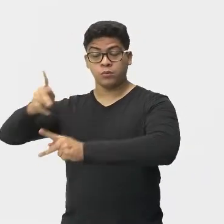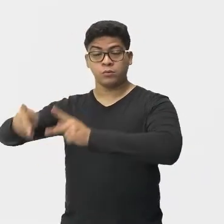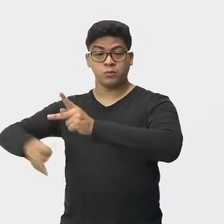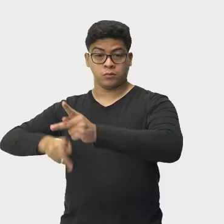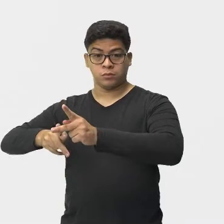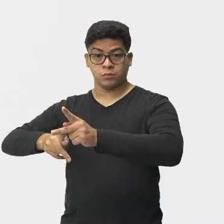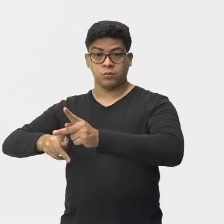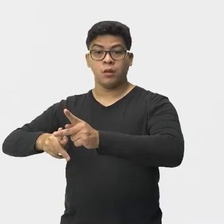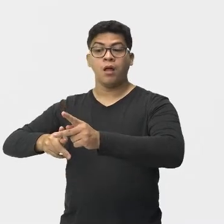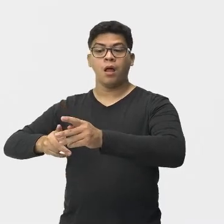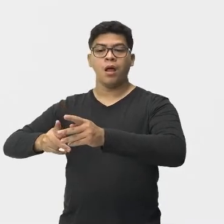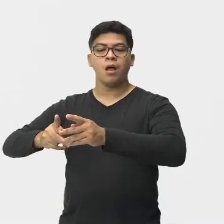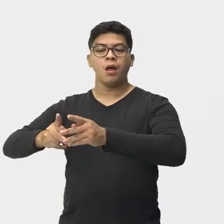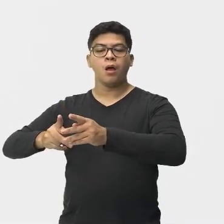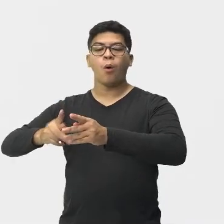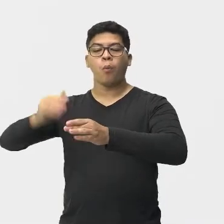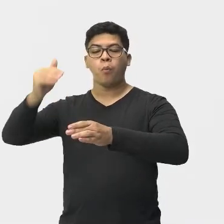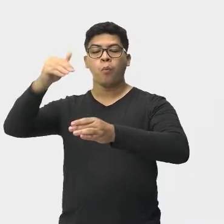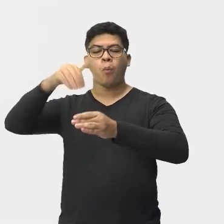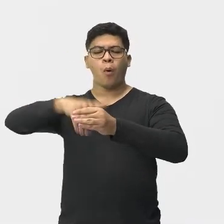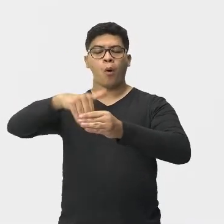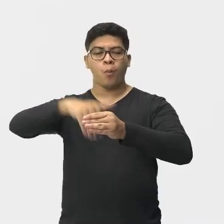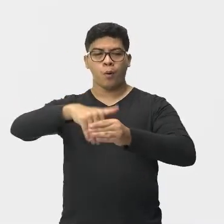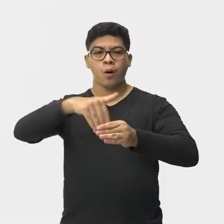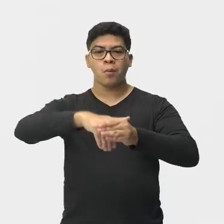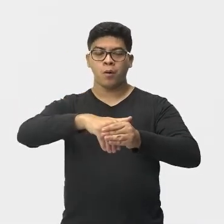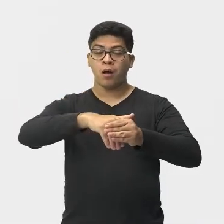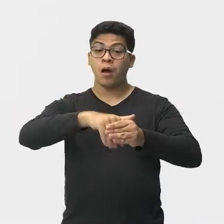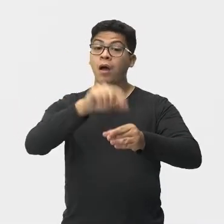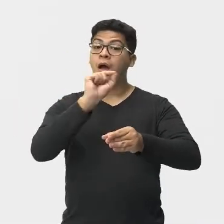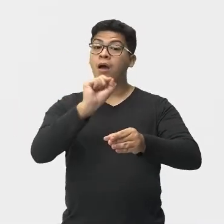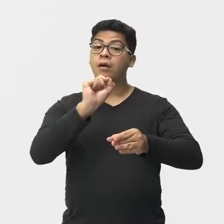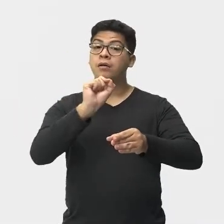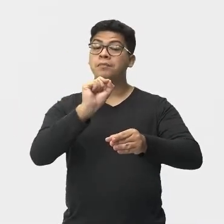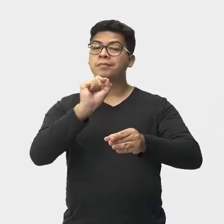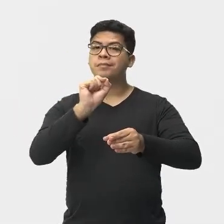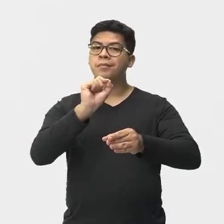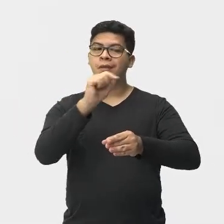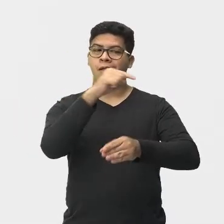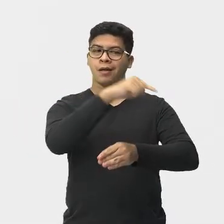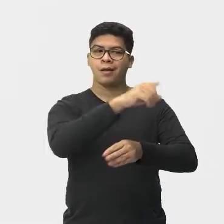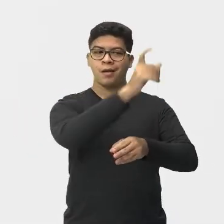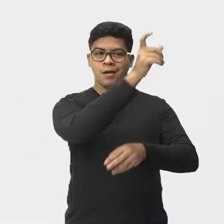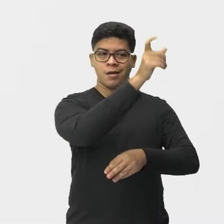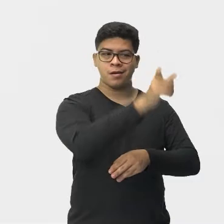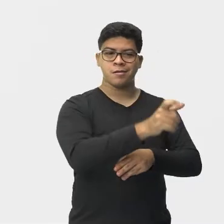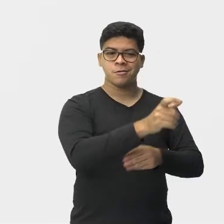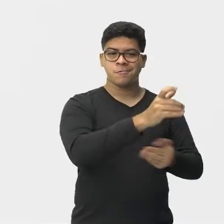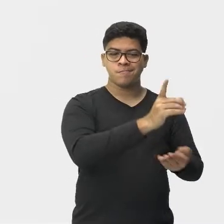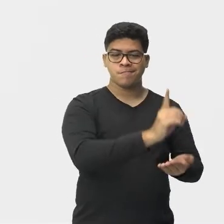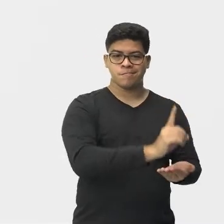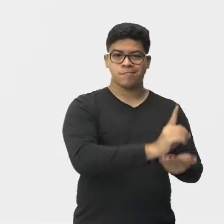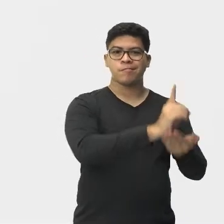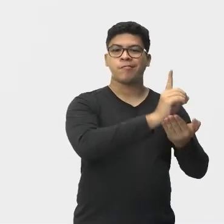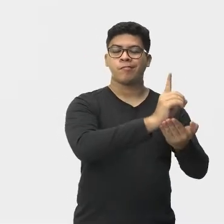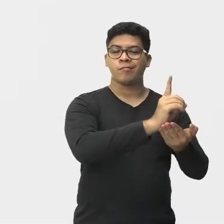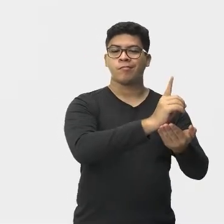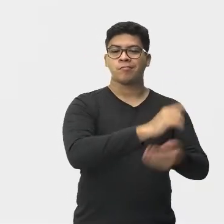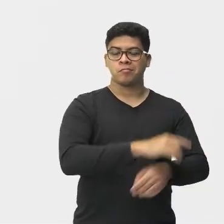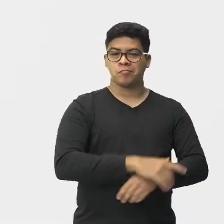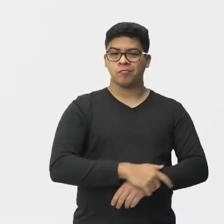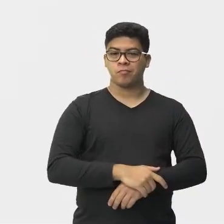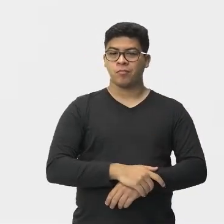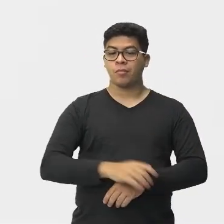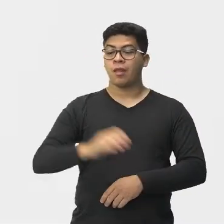dizendo que o povo elegeu o candidato. Aqui nessa frase nós temos o verbo